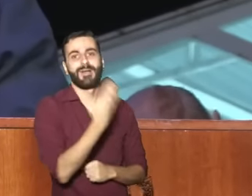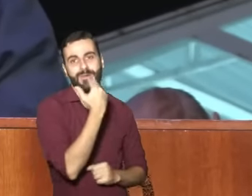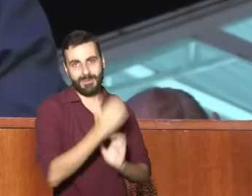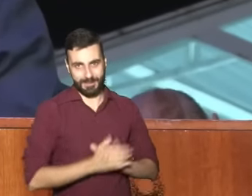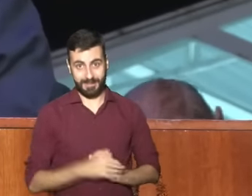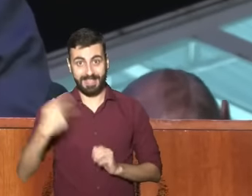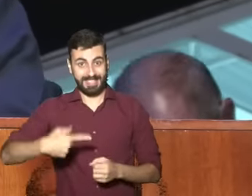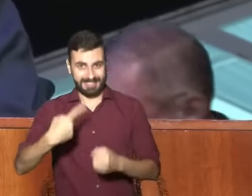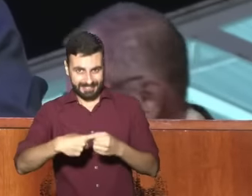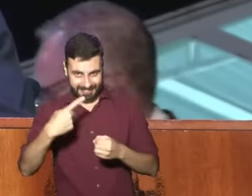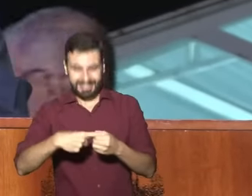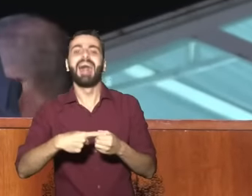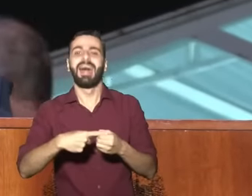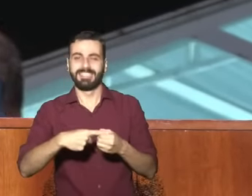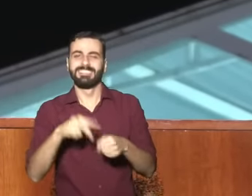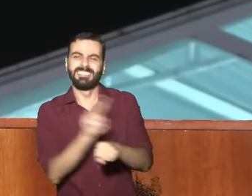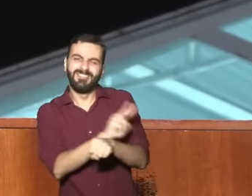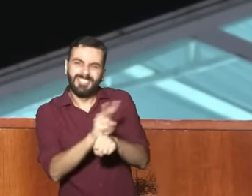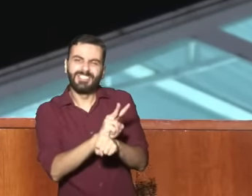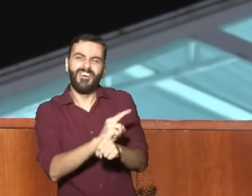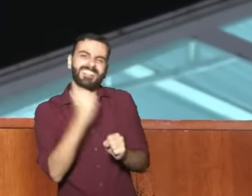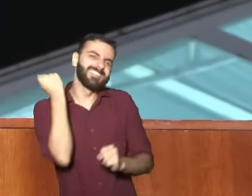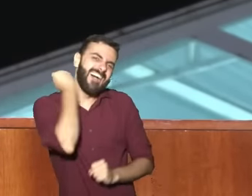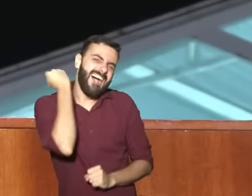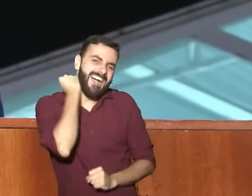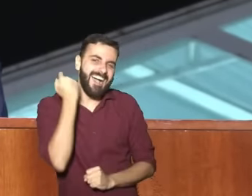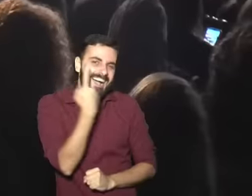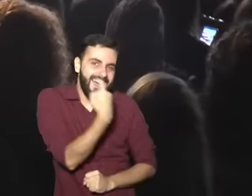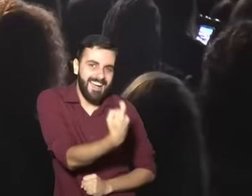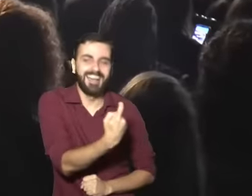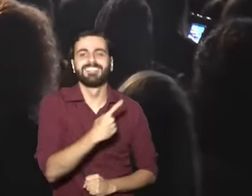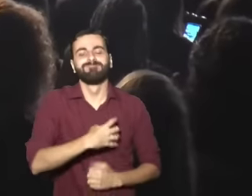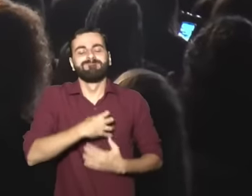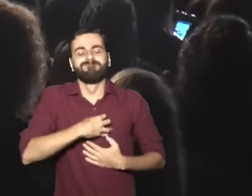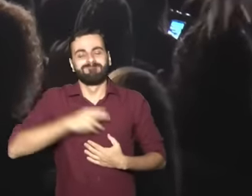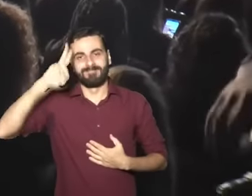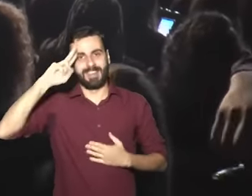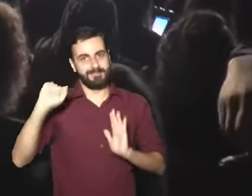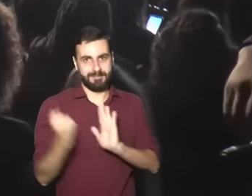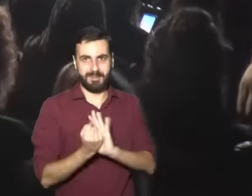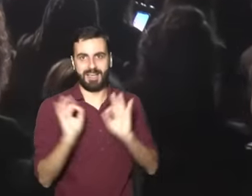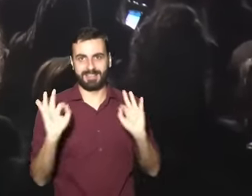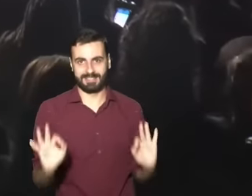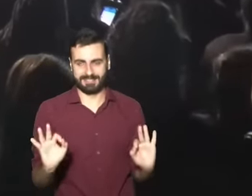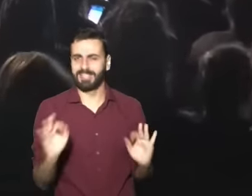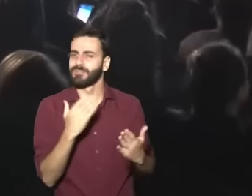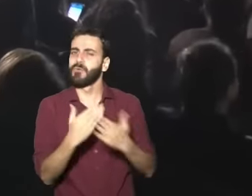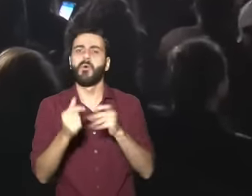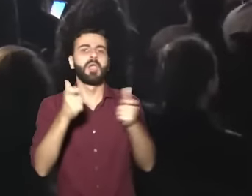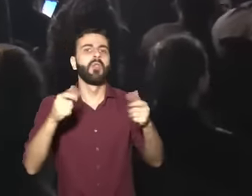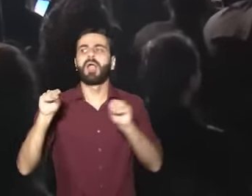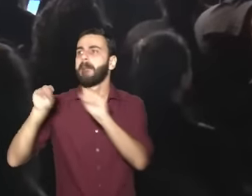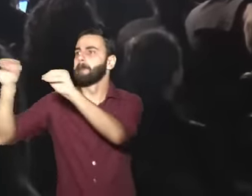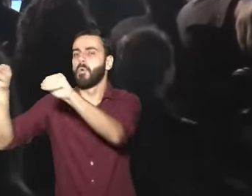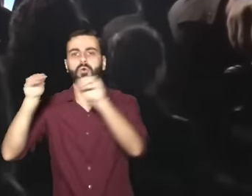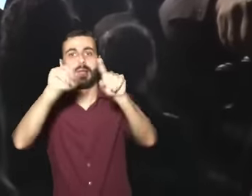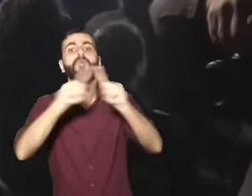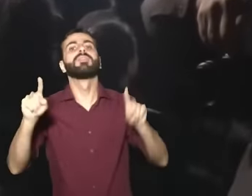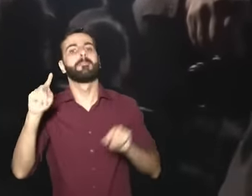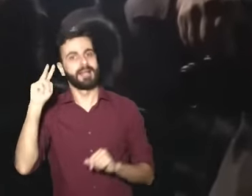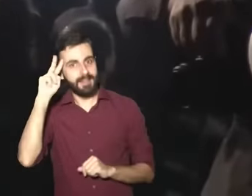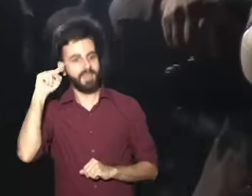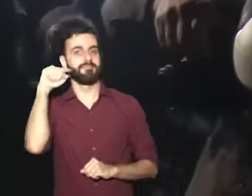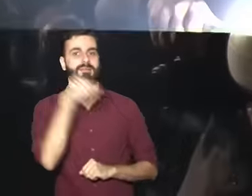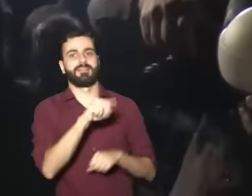cidade viciosa que ficará para sempre gravada em nossos corações, independente para onde a vida